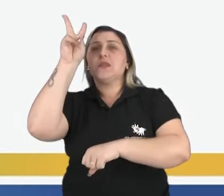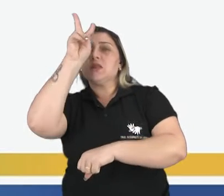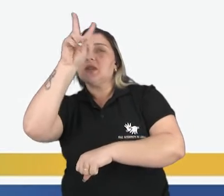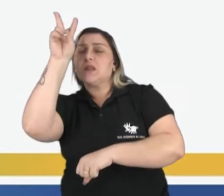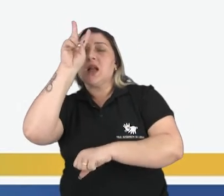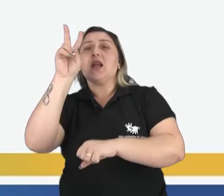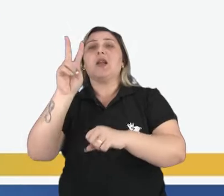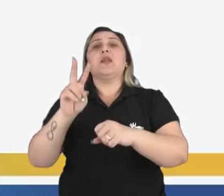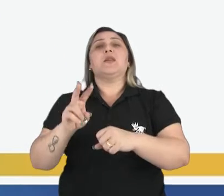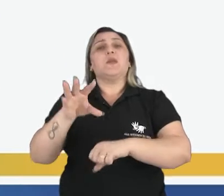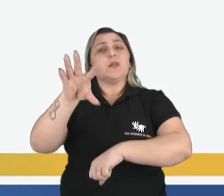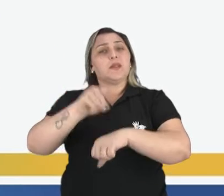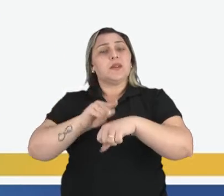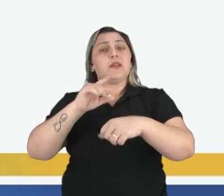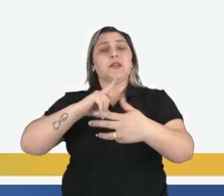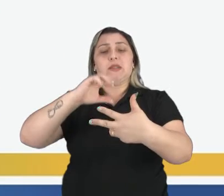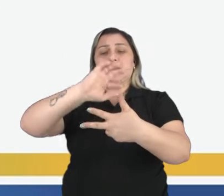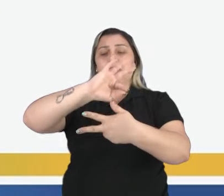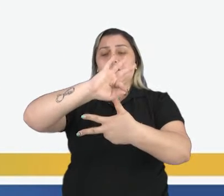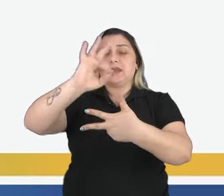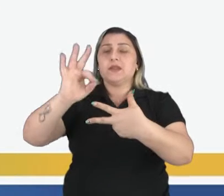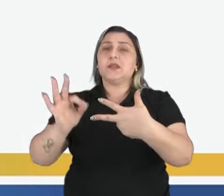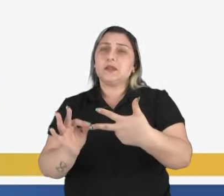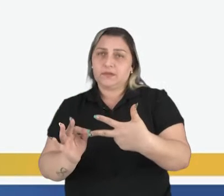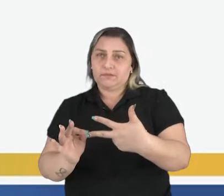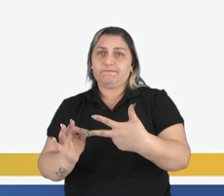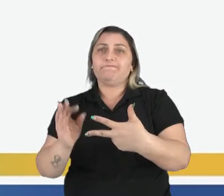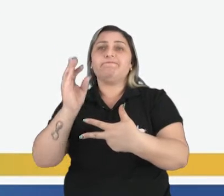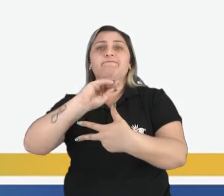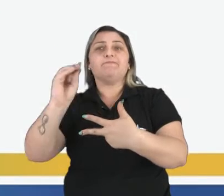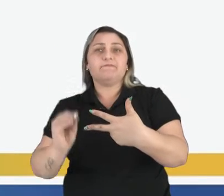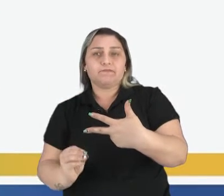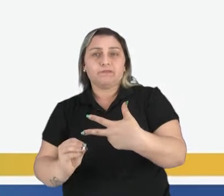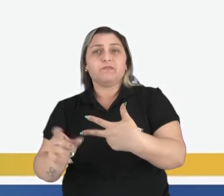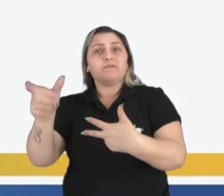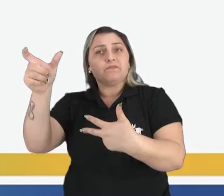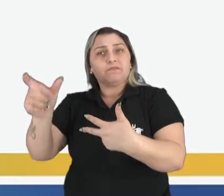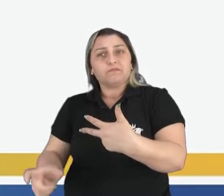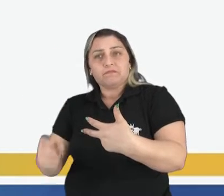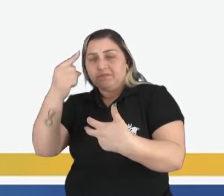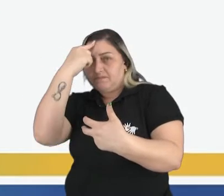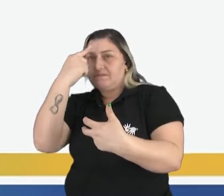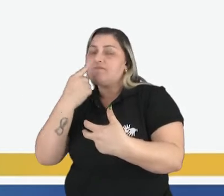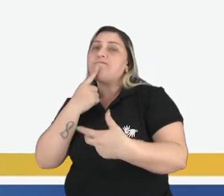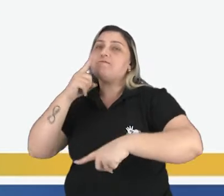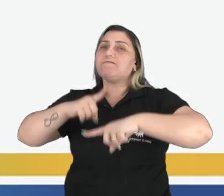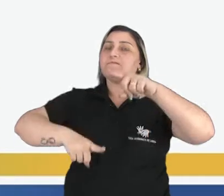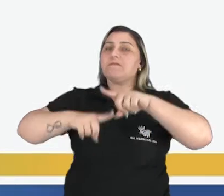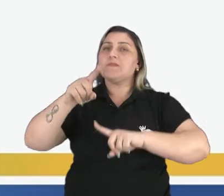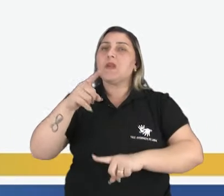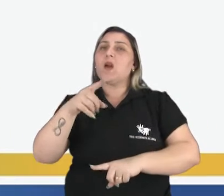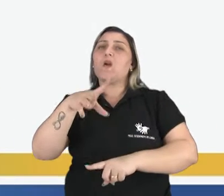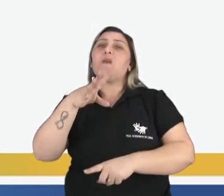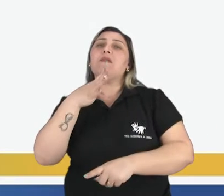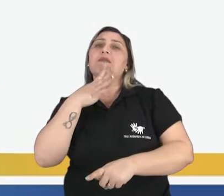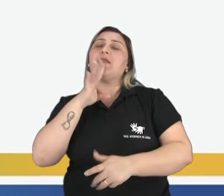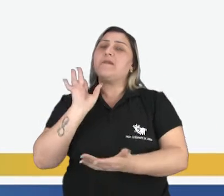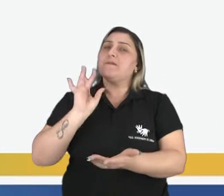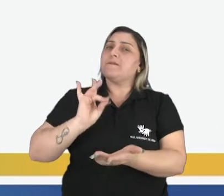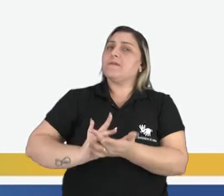propõe 3 grandes elementos a saber: o sujeito, o objeto, a imagem. Conhecer verdadeiramente